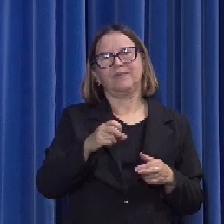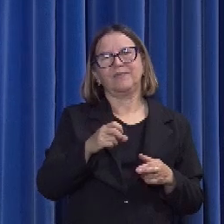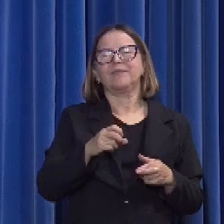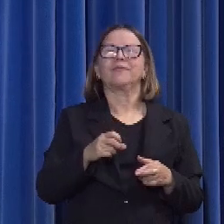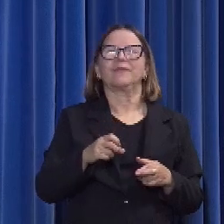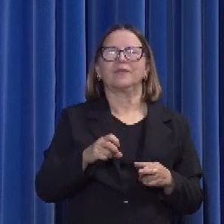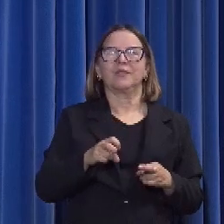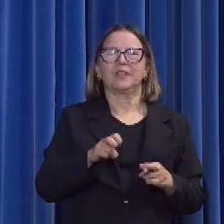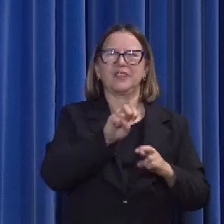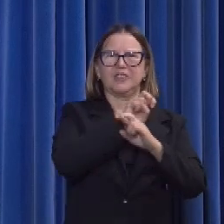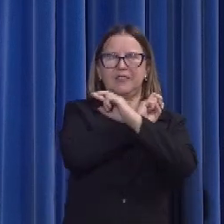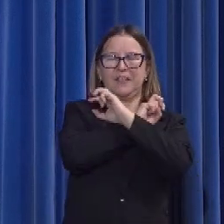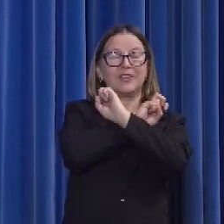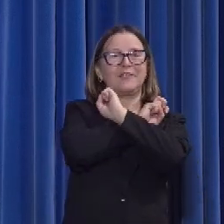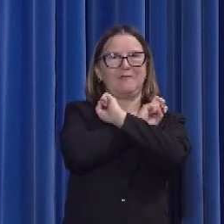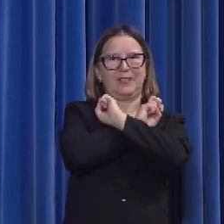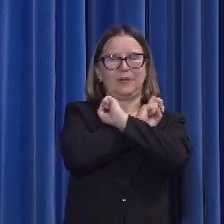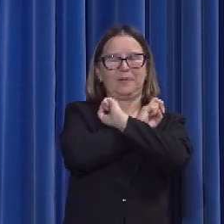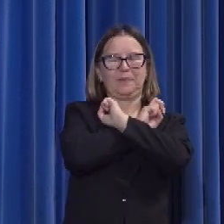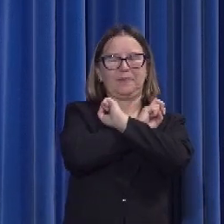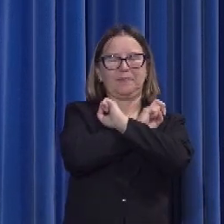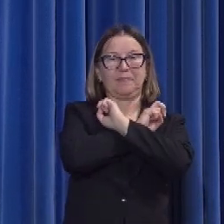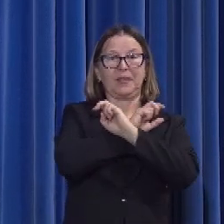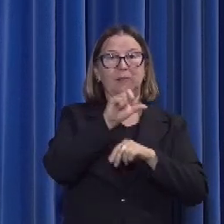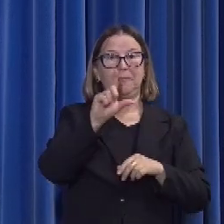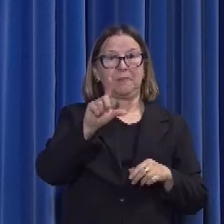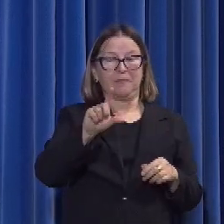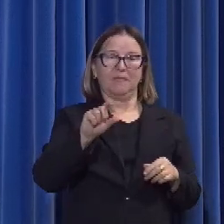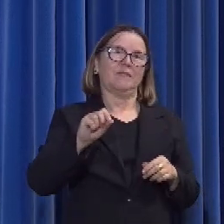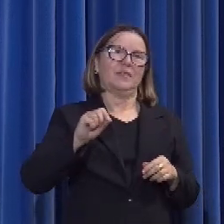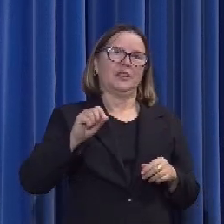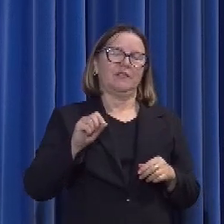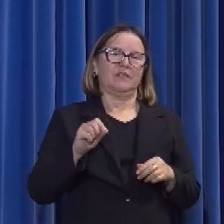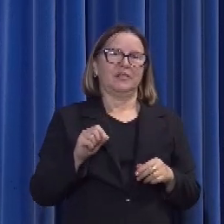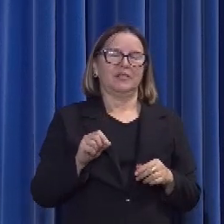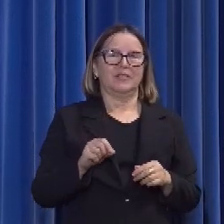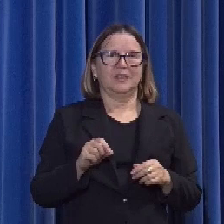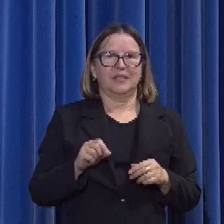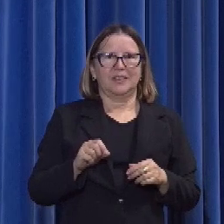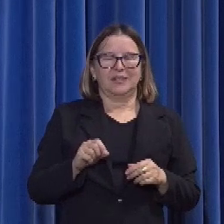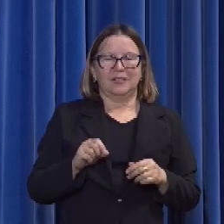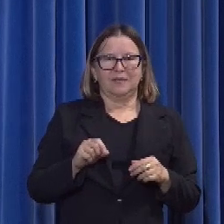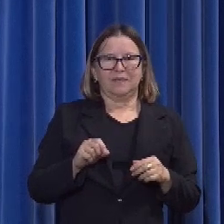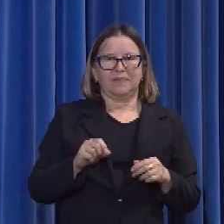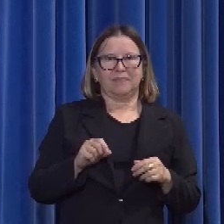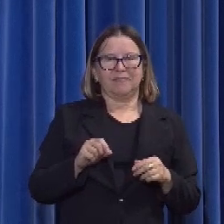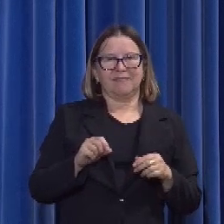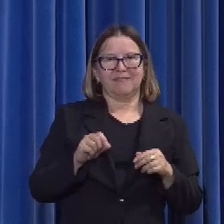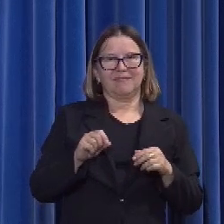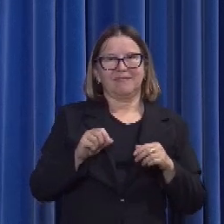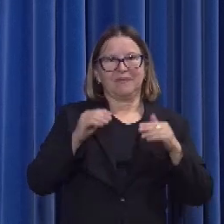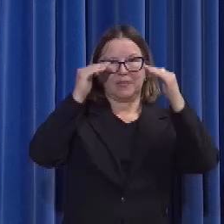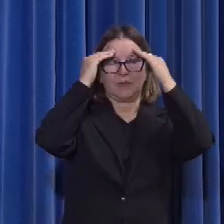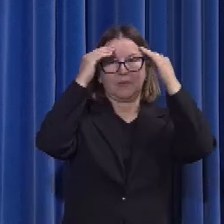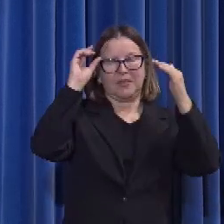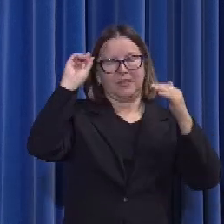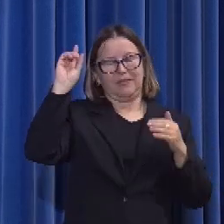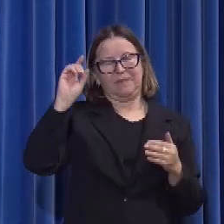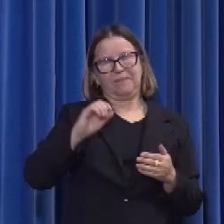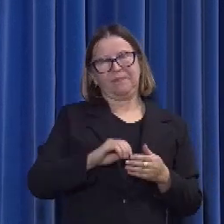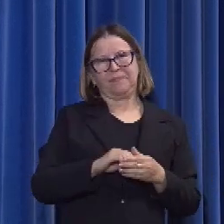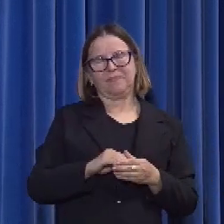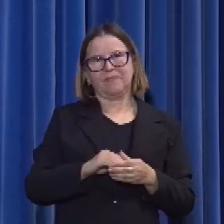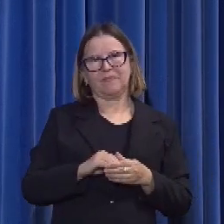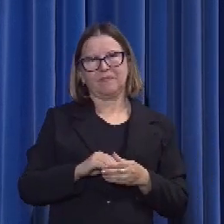prazeres transitórios do pecado. Porquanto considerou o opróbrio de Cristo por maiores riquezas do que os tesouros do Egito,